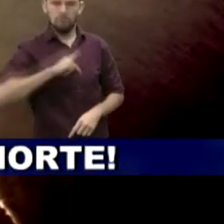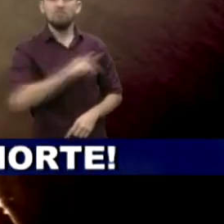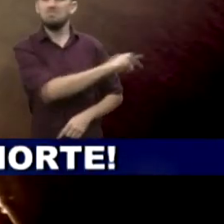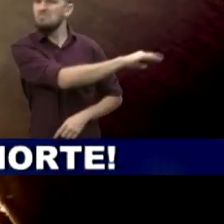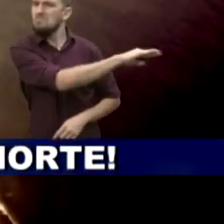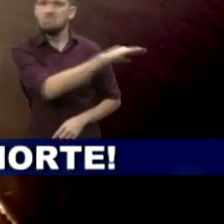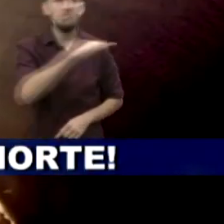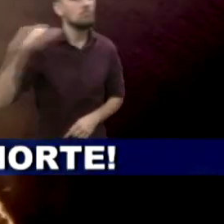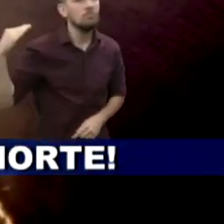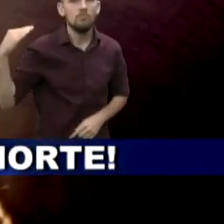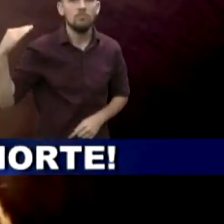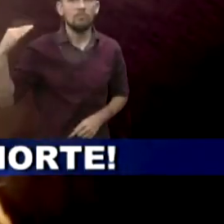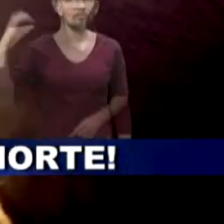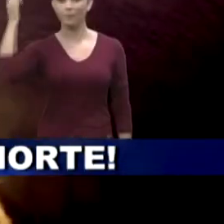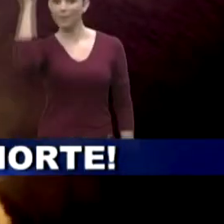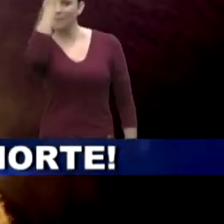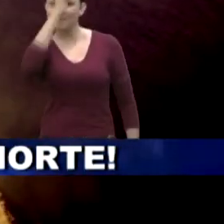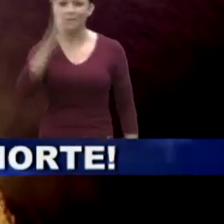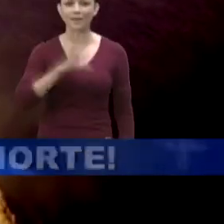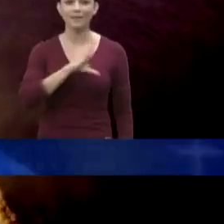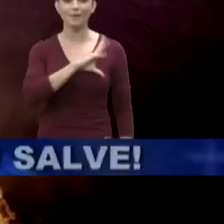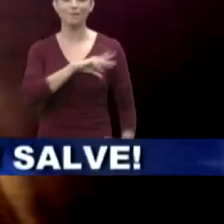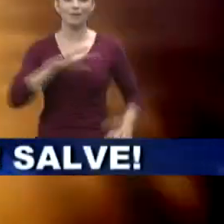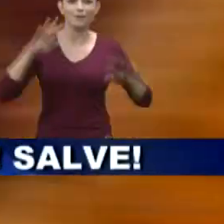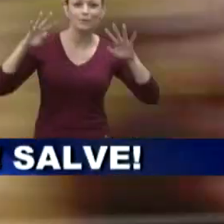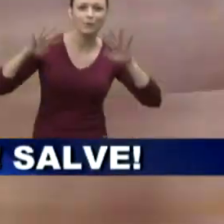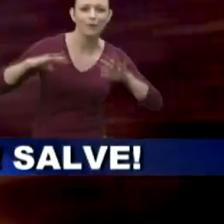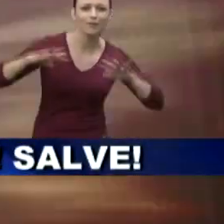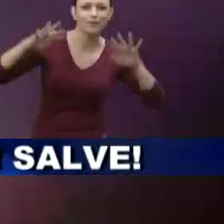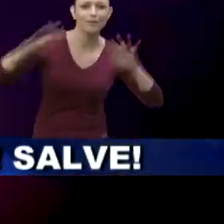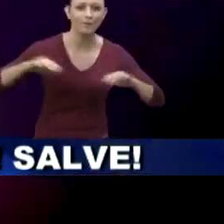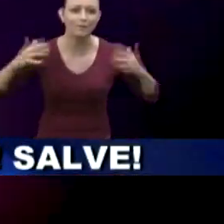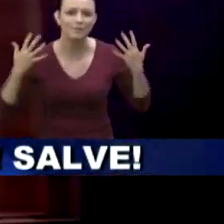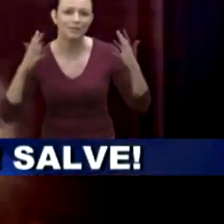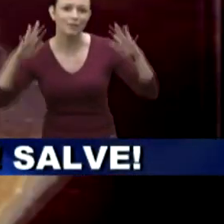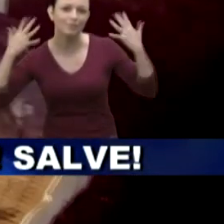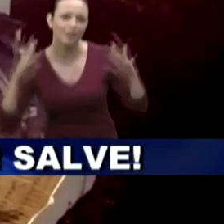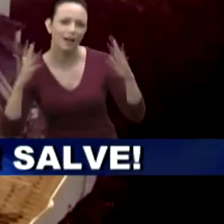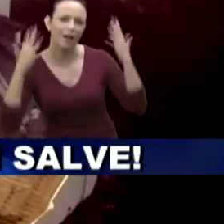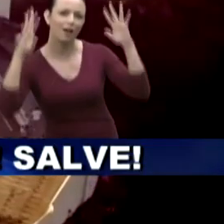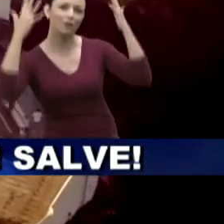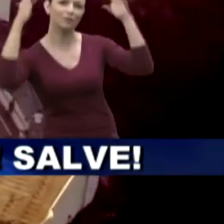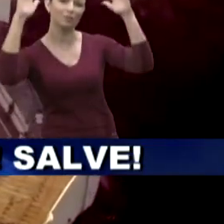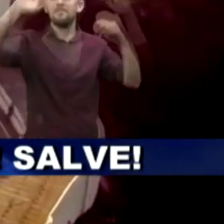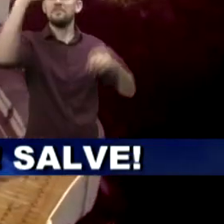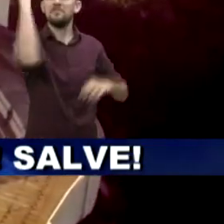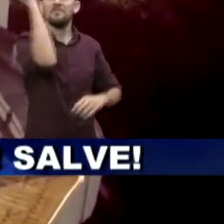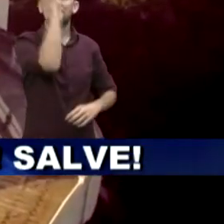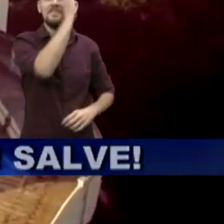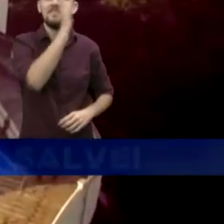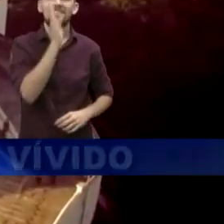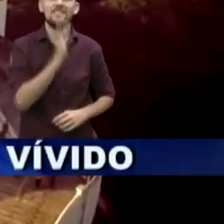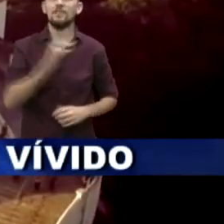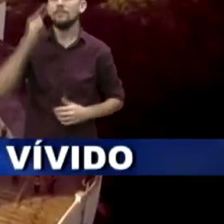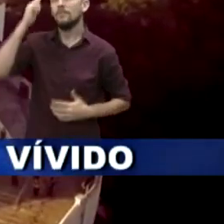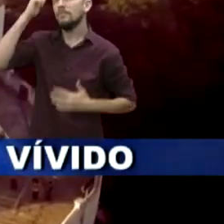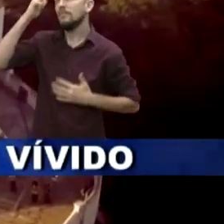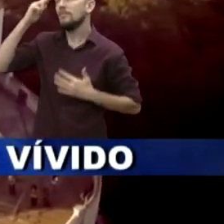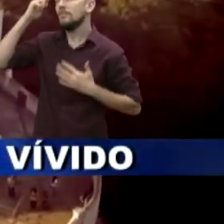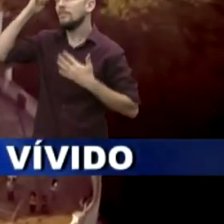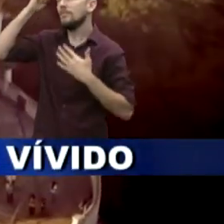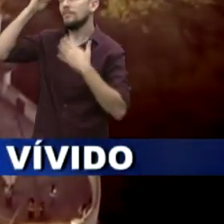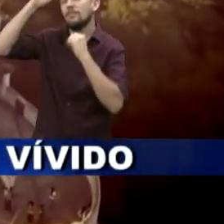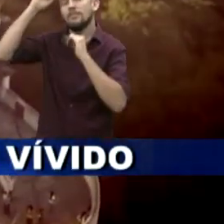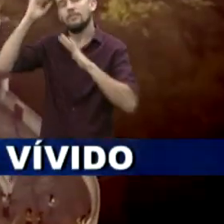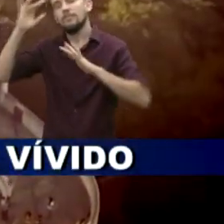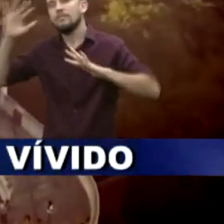desafio nosso tempo à própria morte. Ó pátria amada, salve, salve, Brasil,